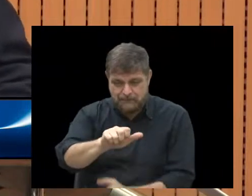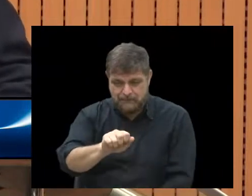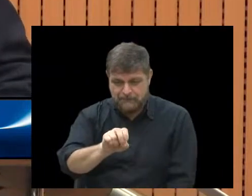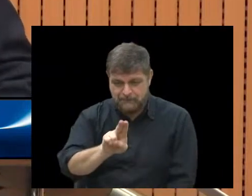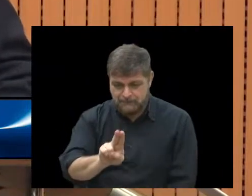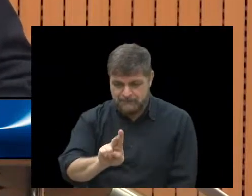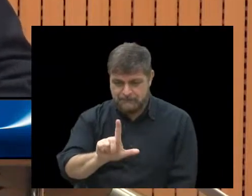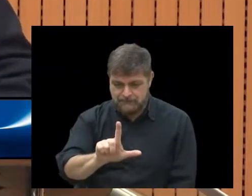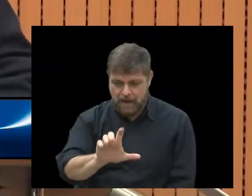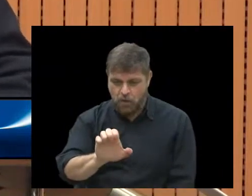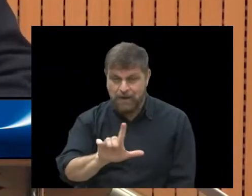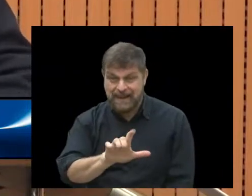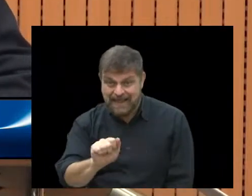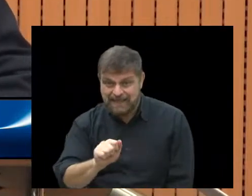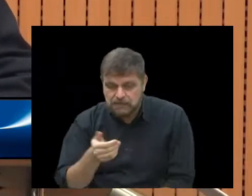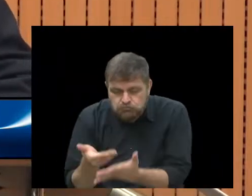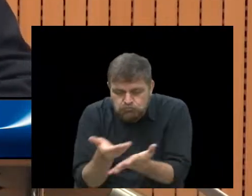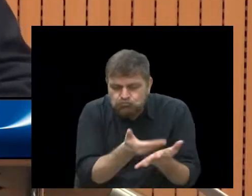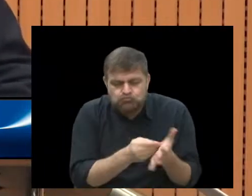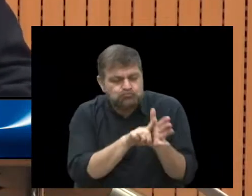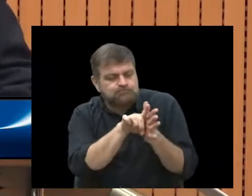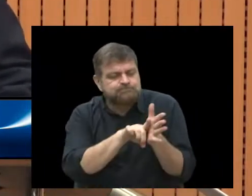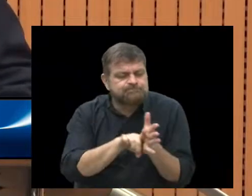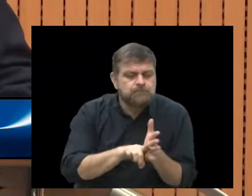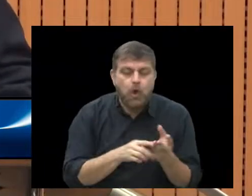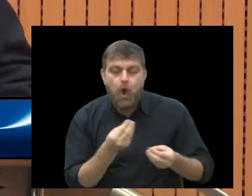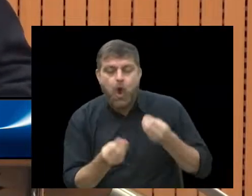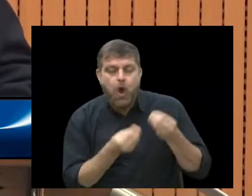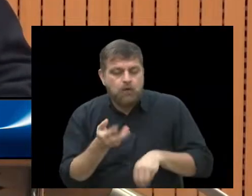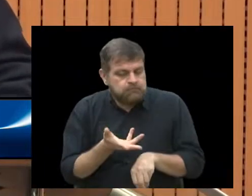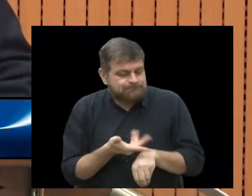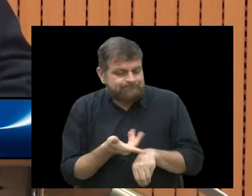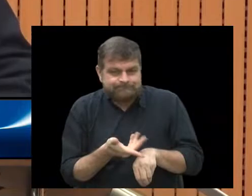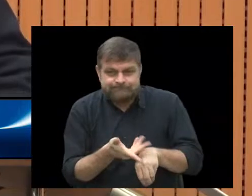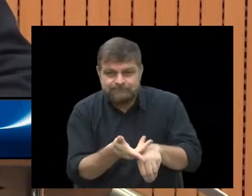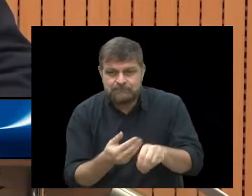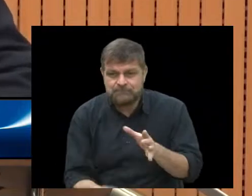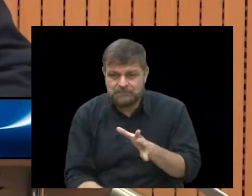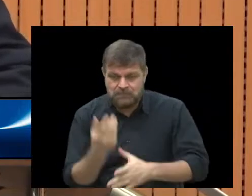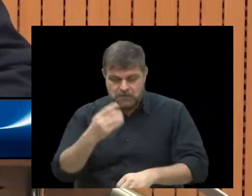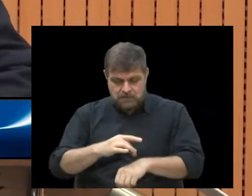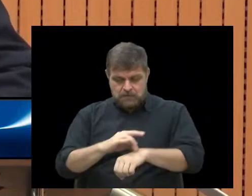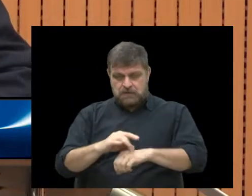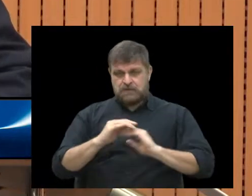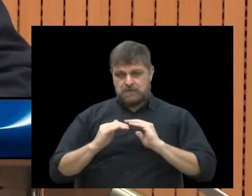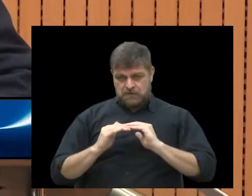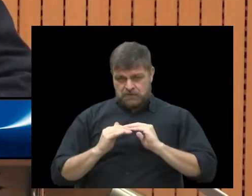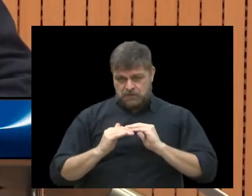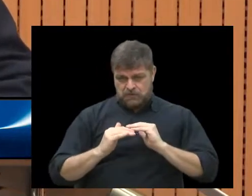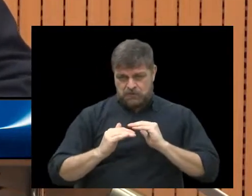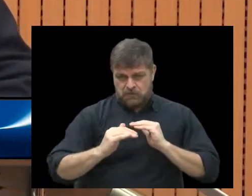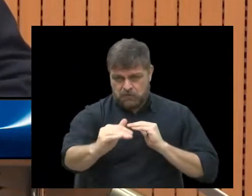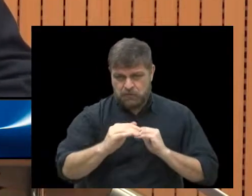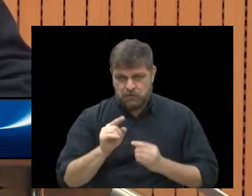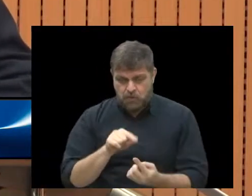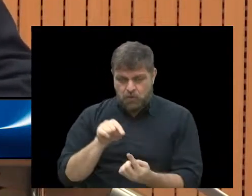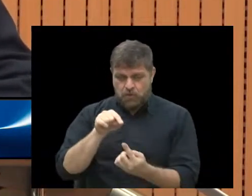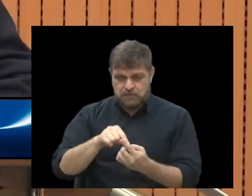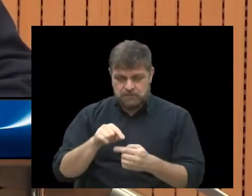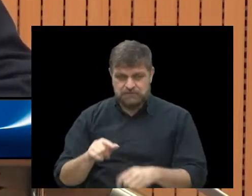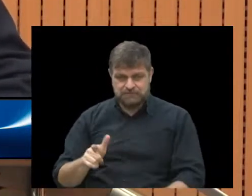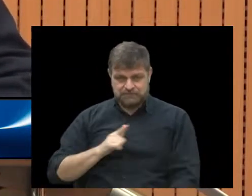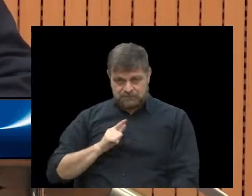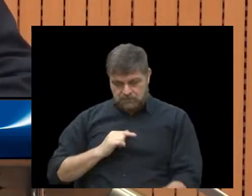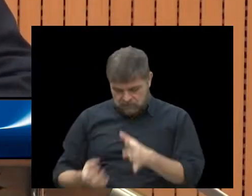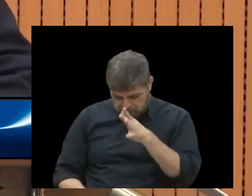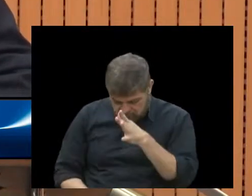para ver os estudos, para que isso seja feito mais rápido, essa implantação dessa galeria, para que esse asfalto